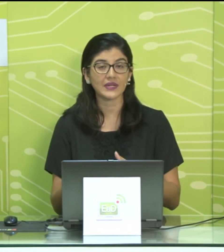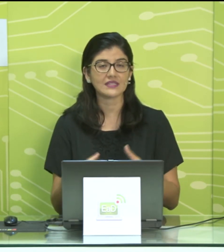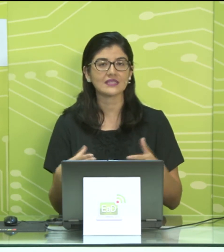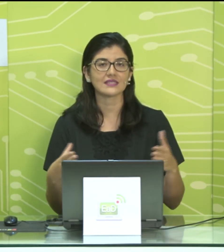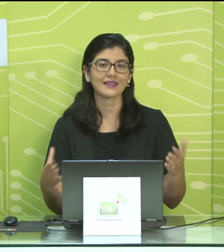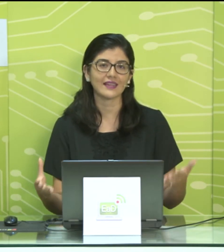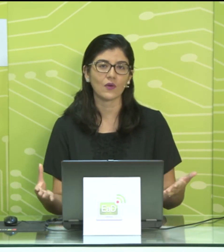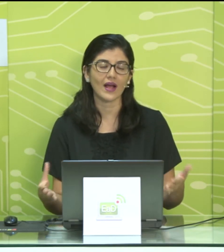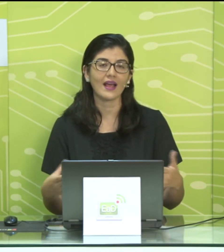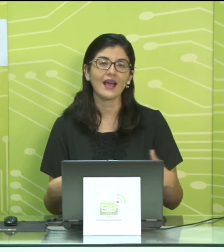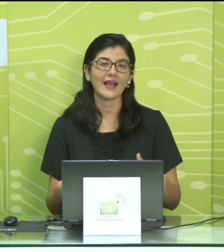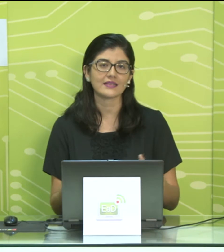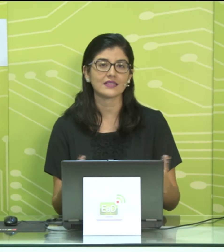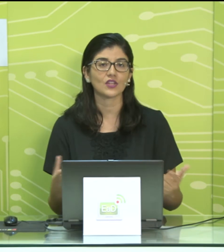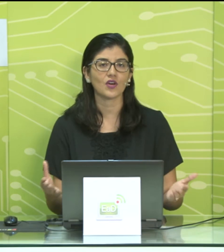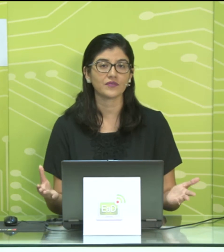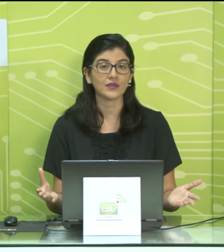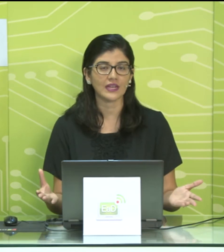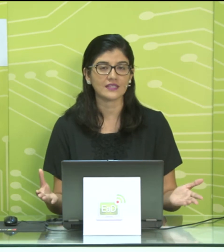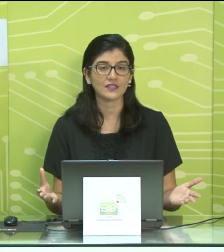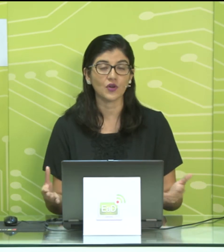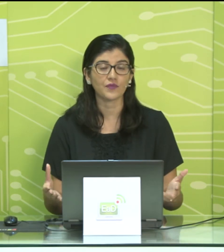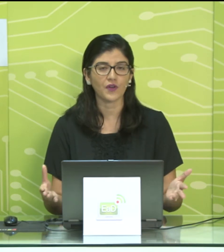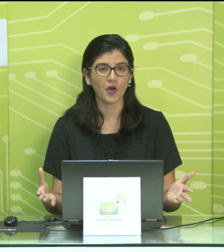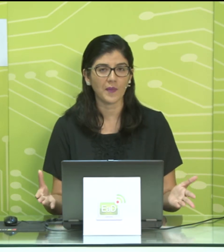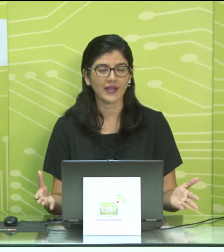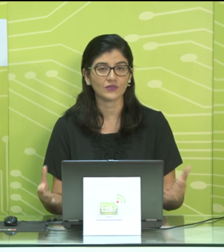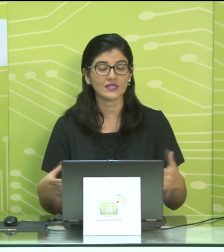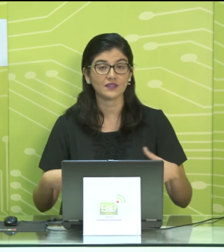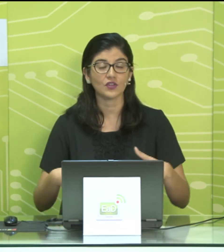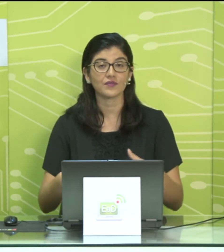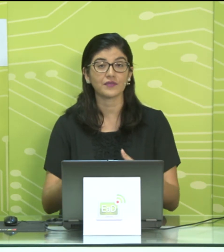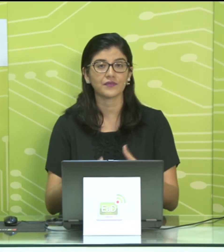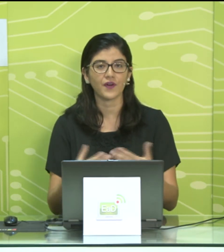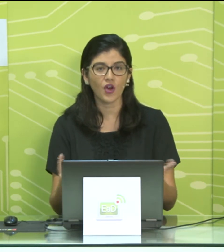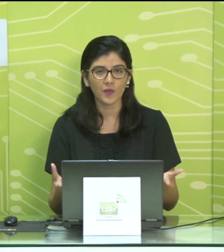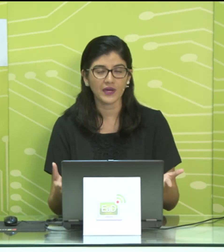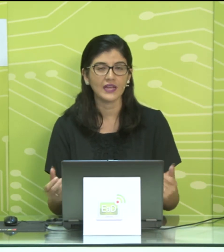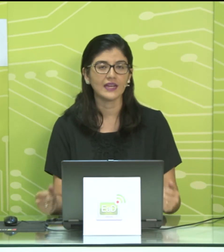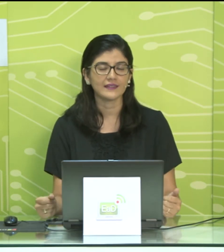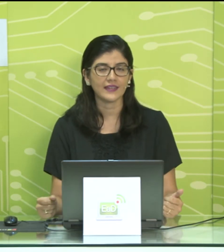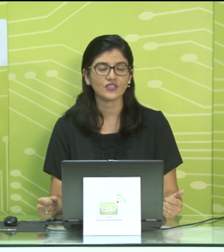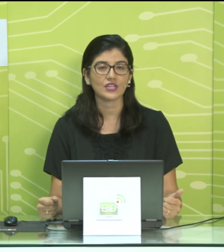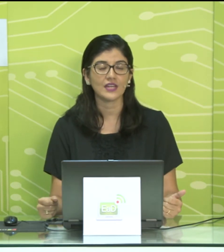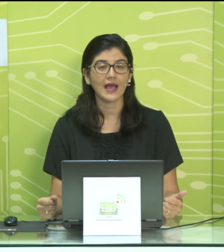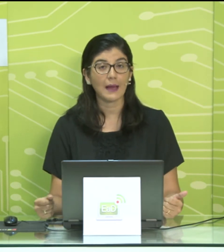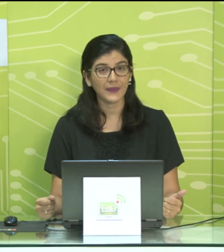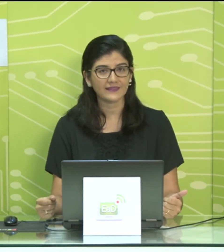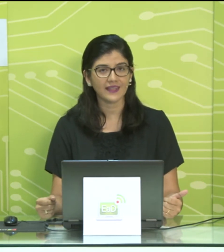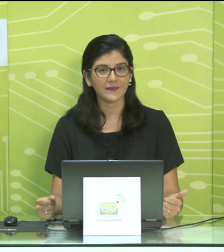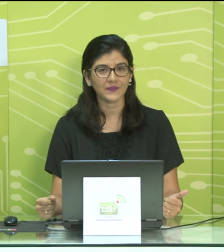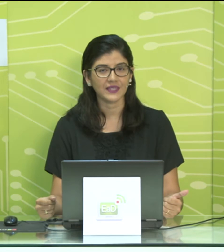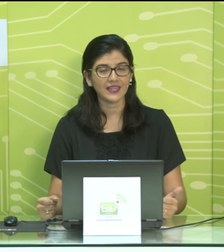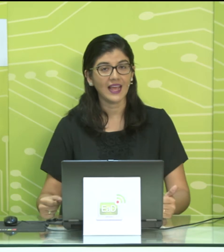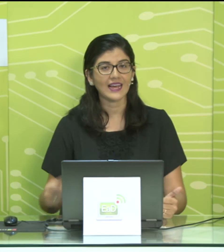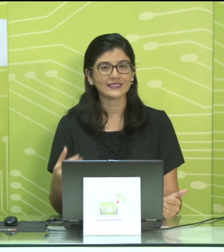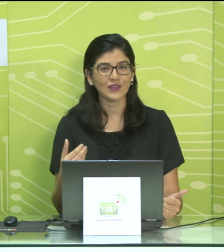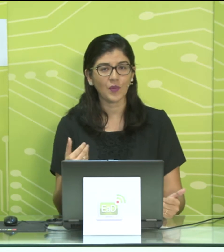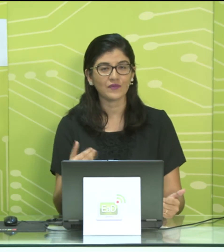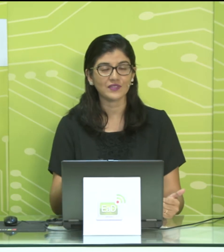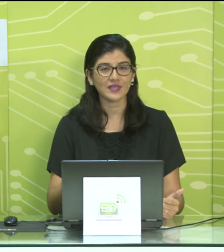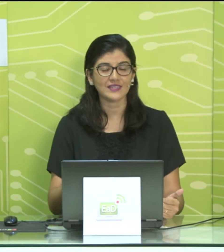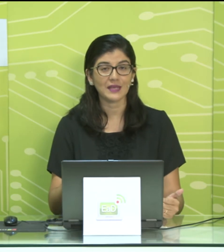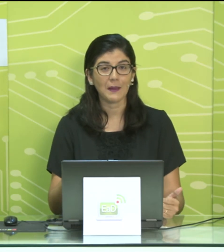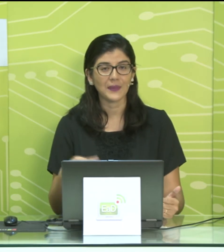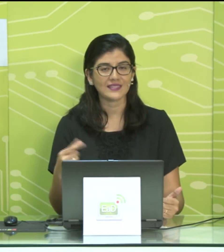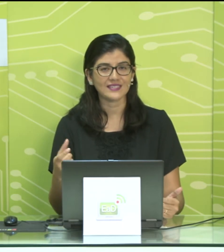espaço e ele precisa se adequar a esse novo formato, a essa nova forma, né, de aprender, né? Assim